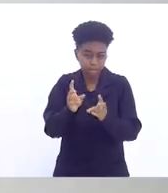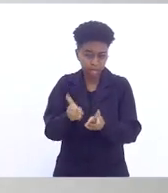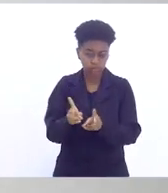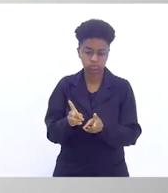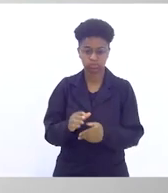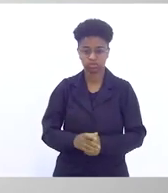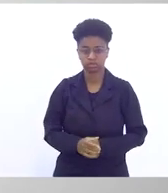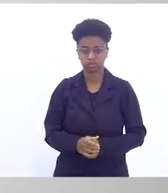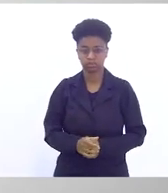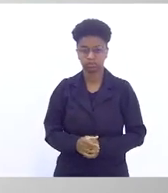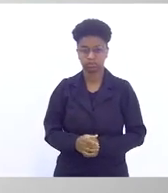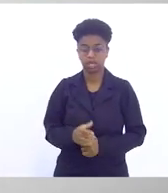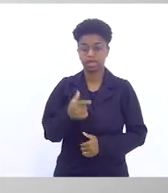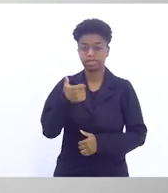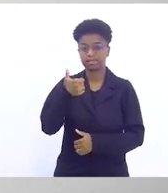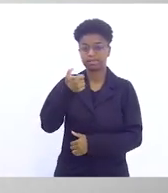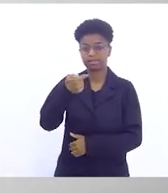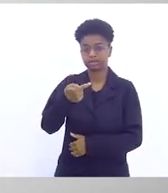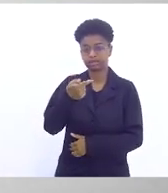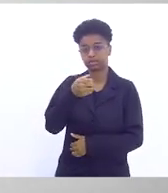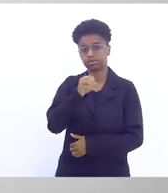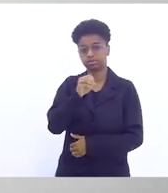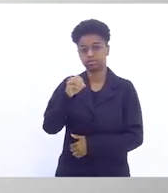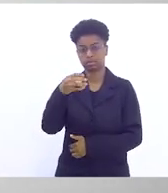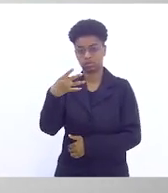é o 17004